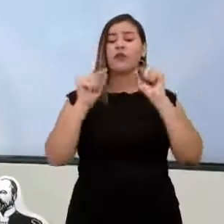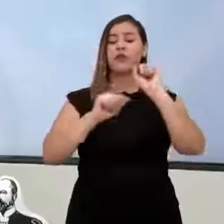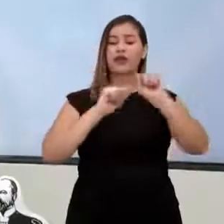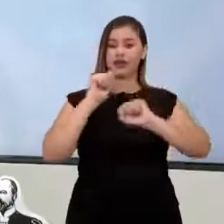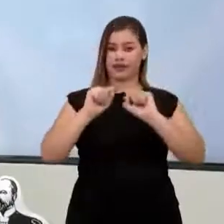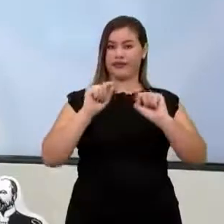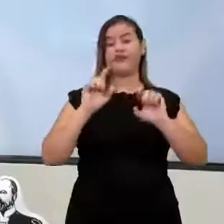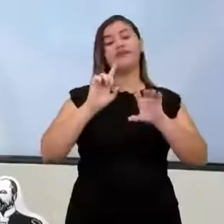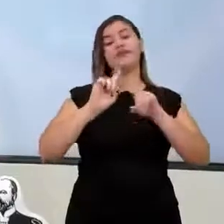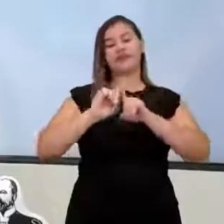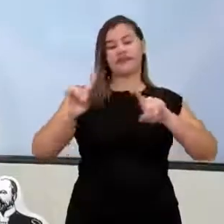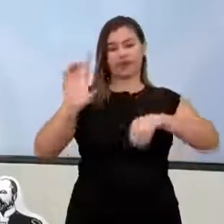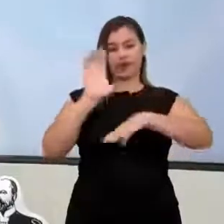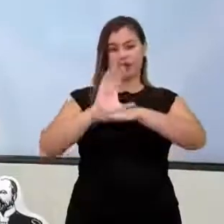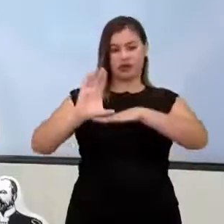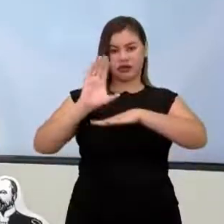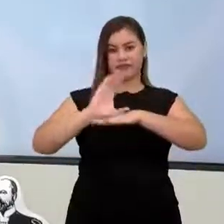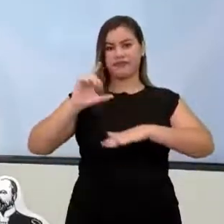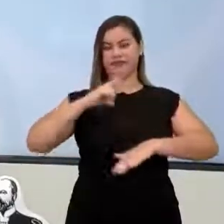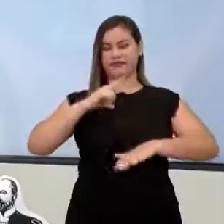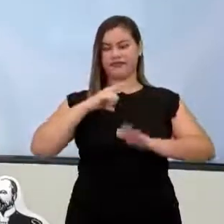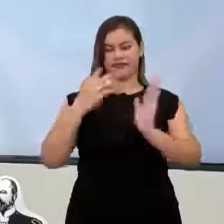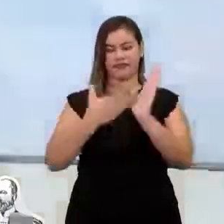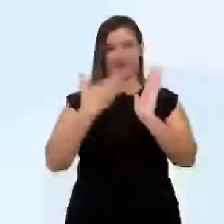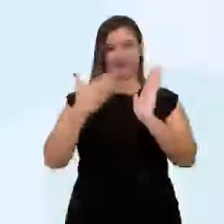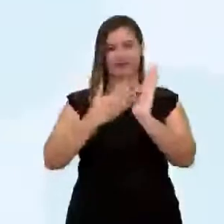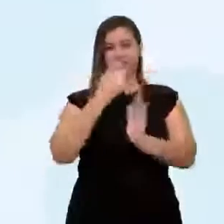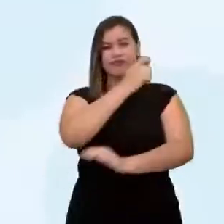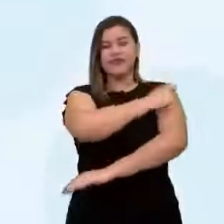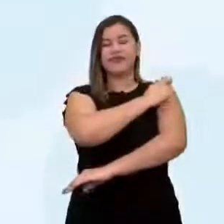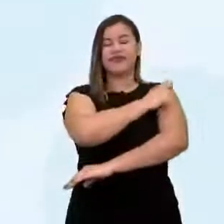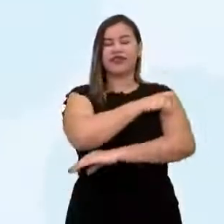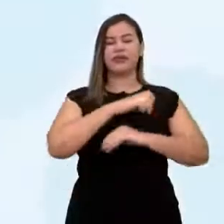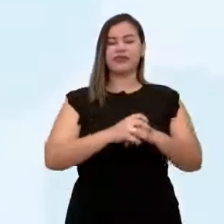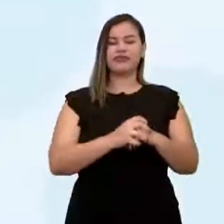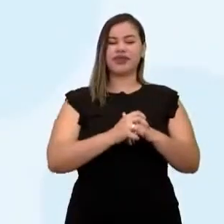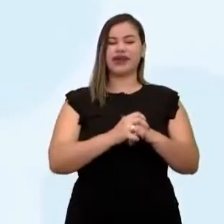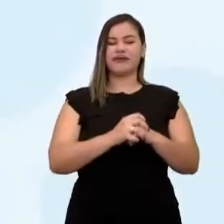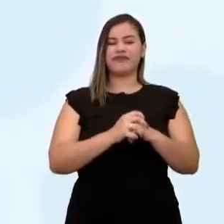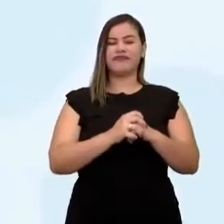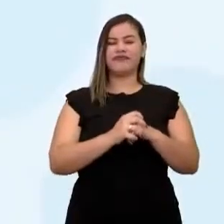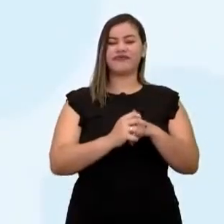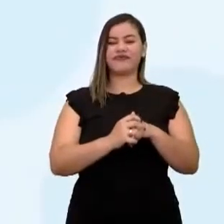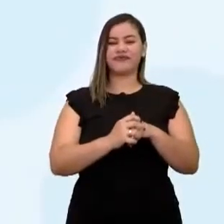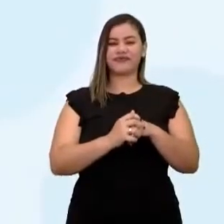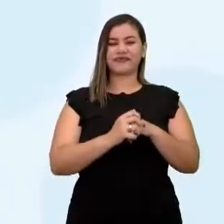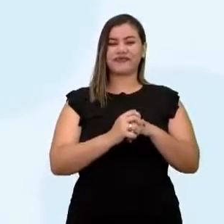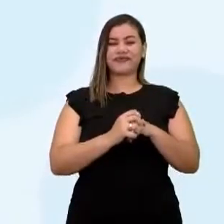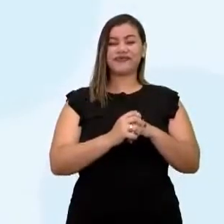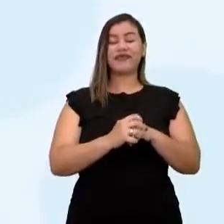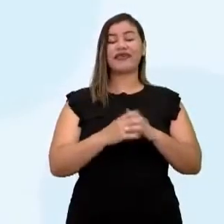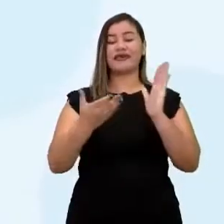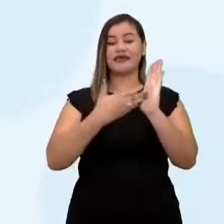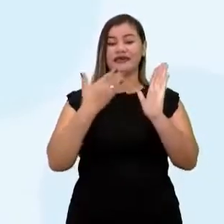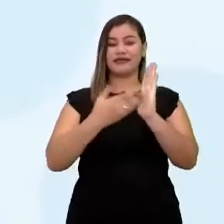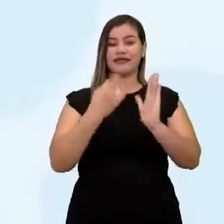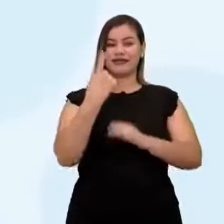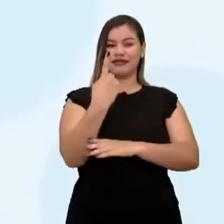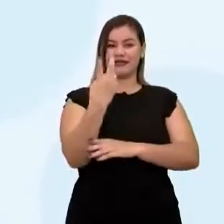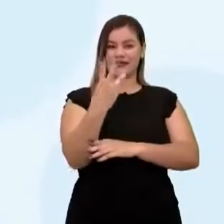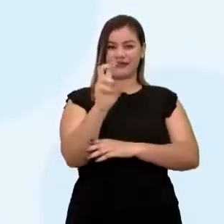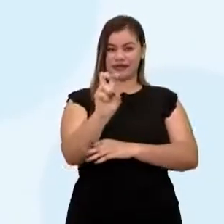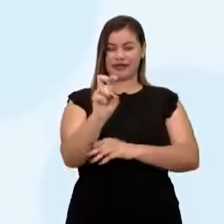um breve conceito que está no caderno do aluno. Dá uma olhadinha aí na tela. Olha lá. Está na página 135. Então,